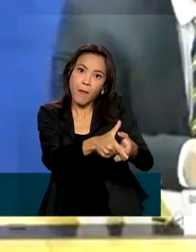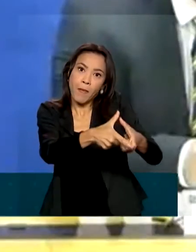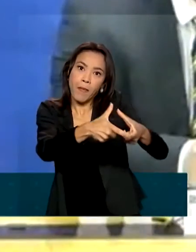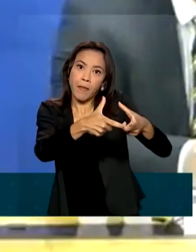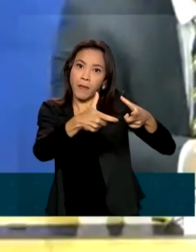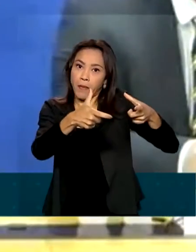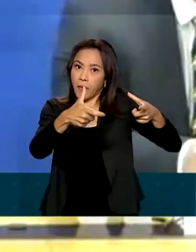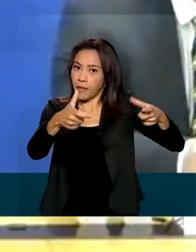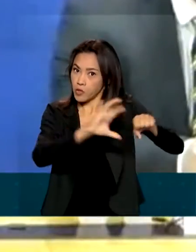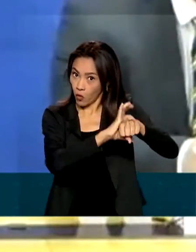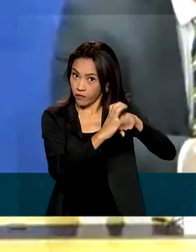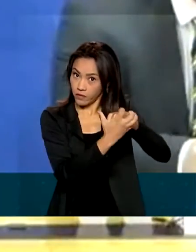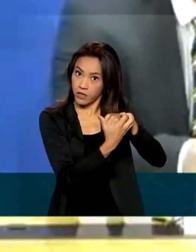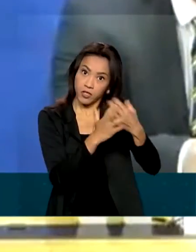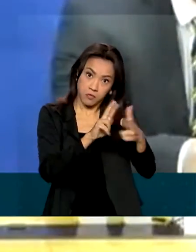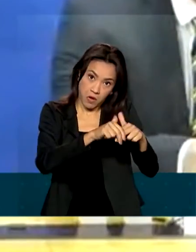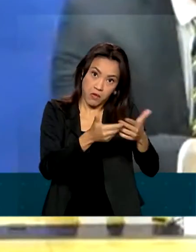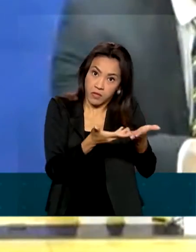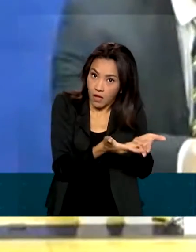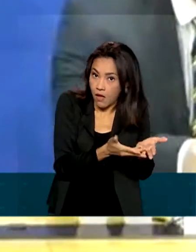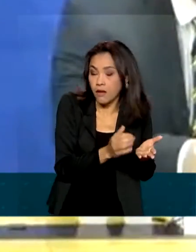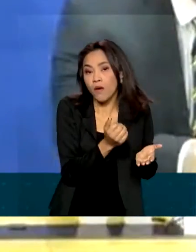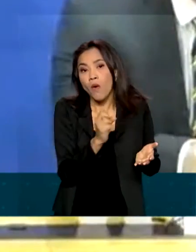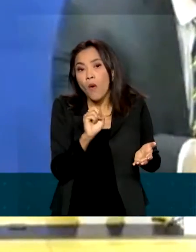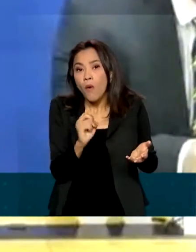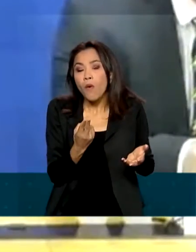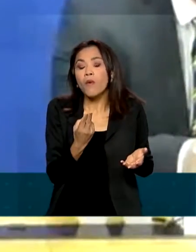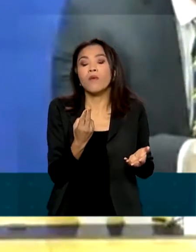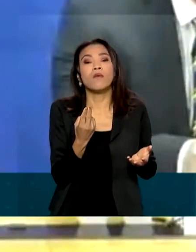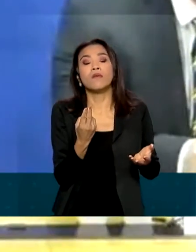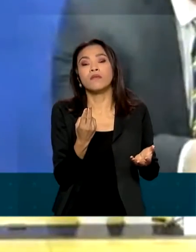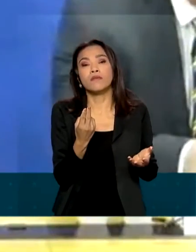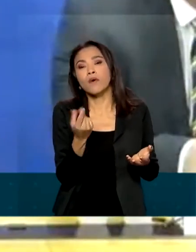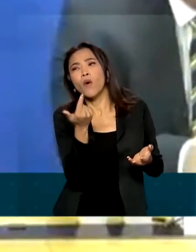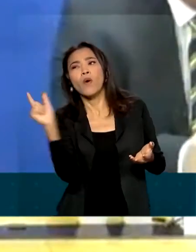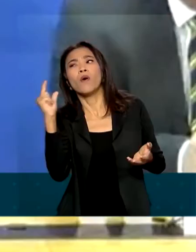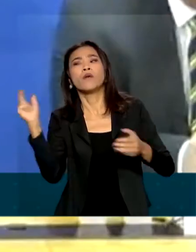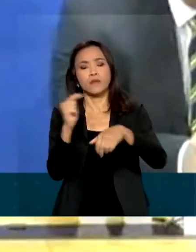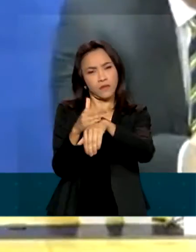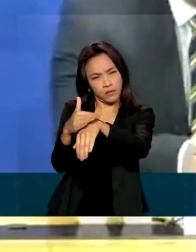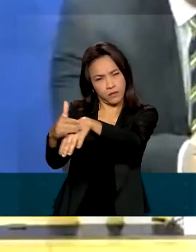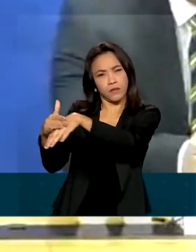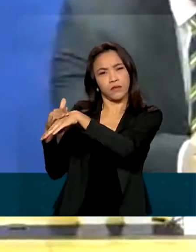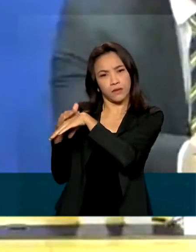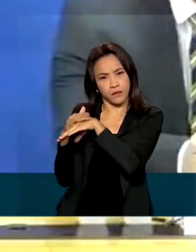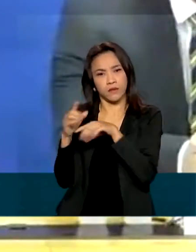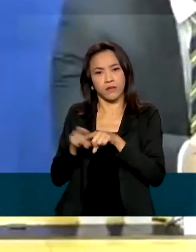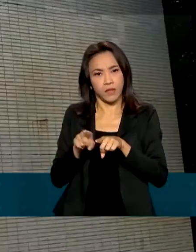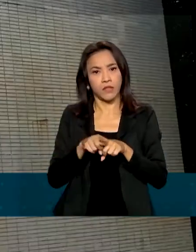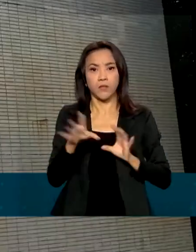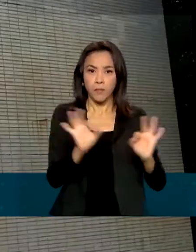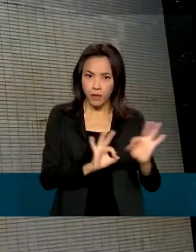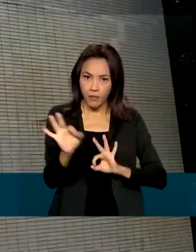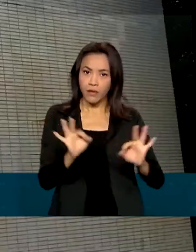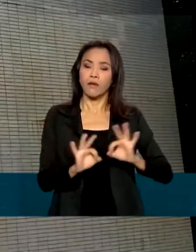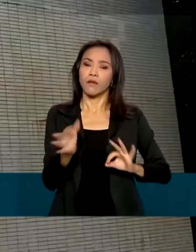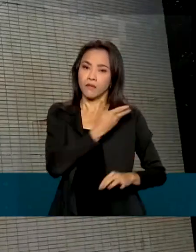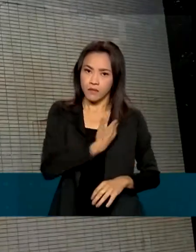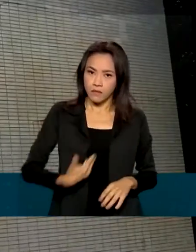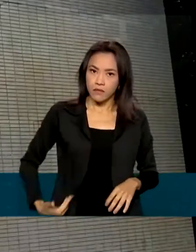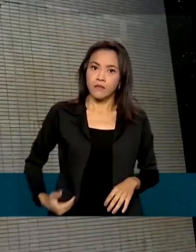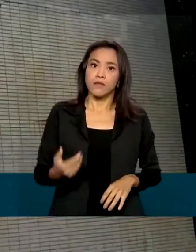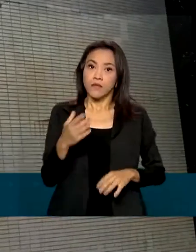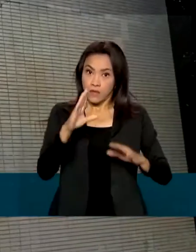acontecer seja em função da com vida e seja em função de outras doenças prevalentes o